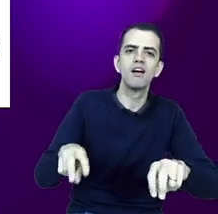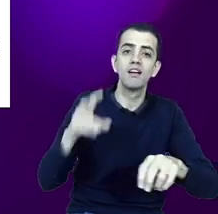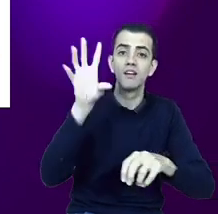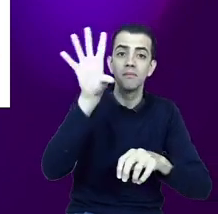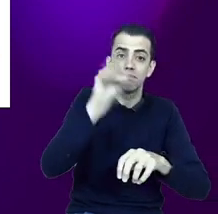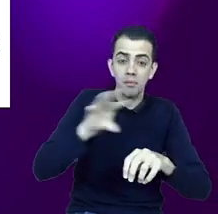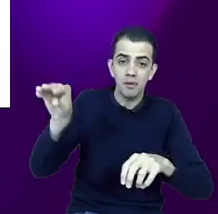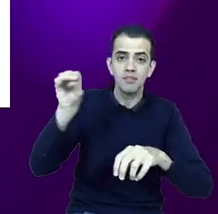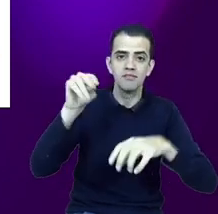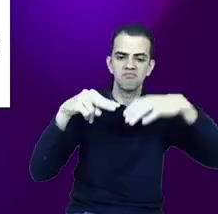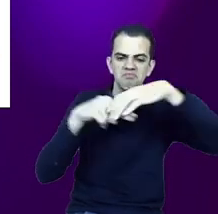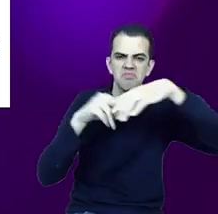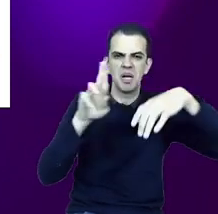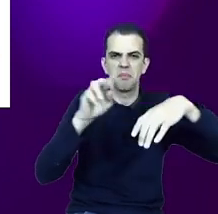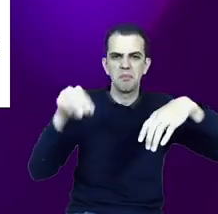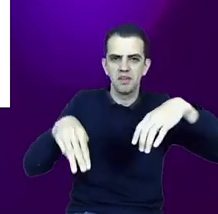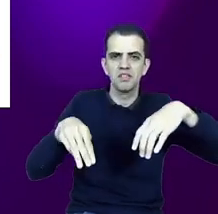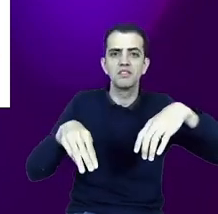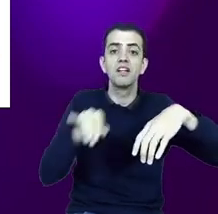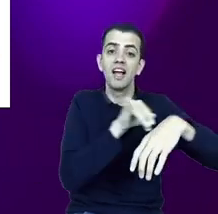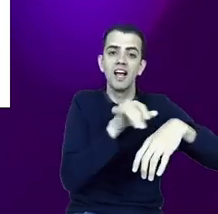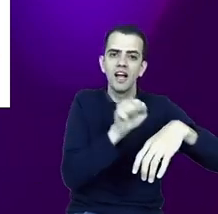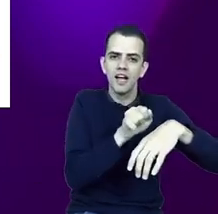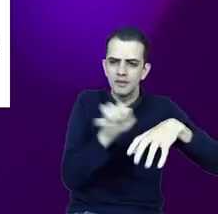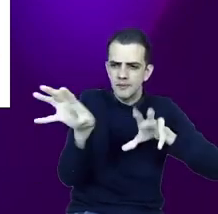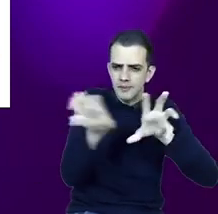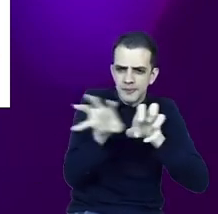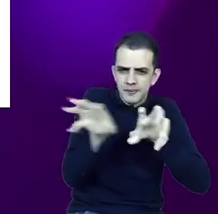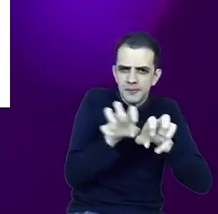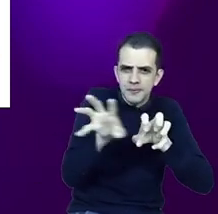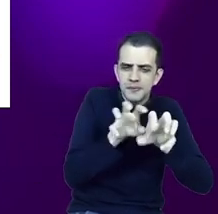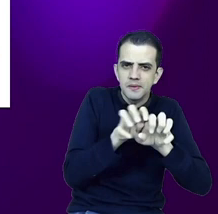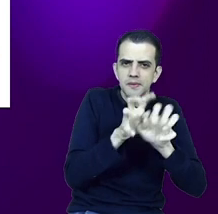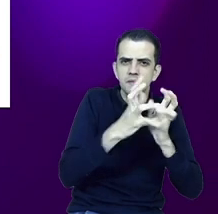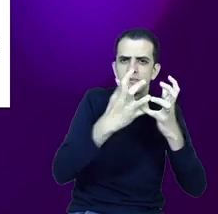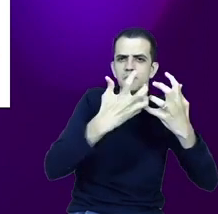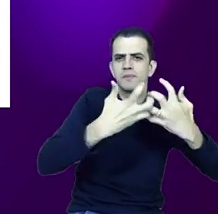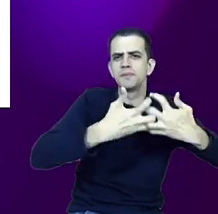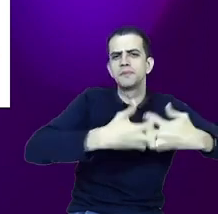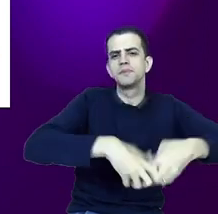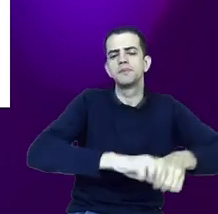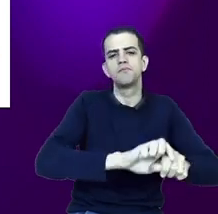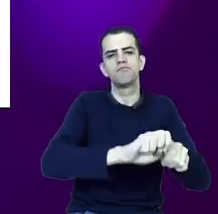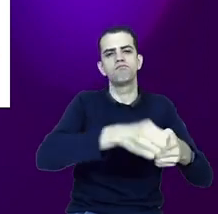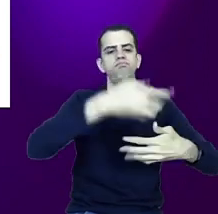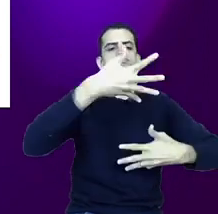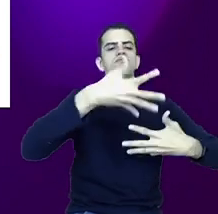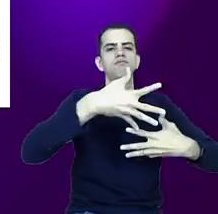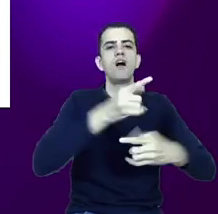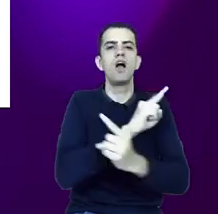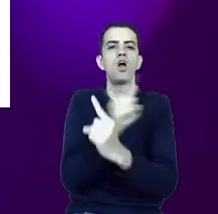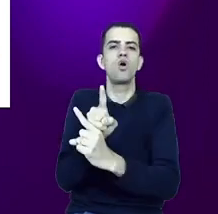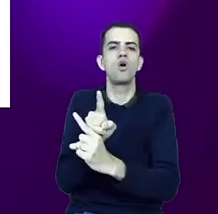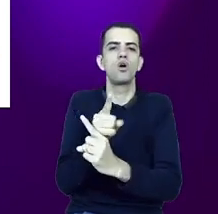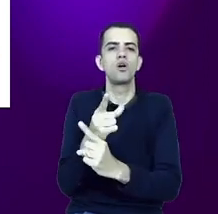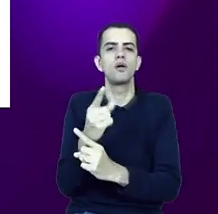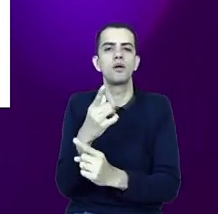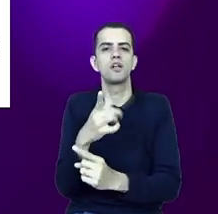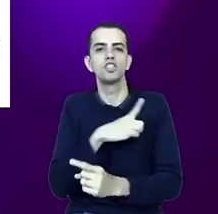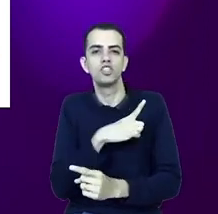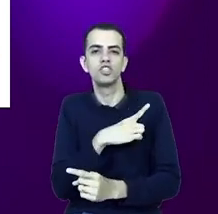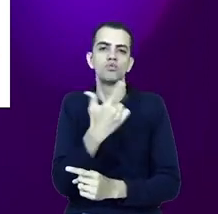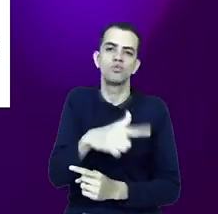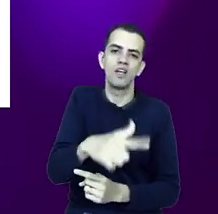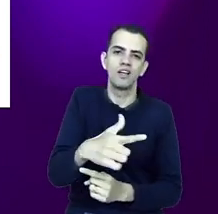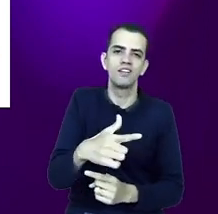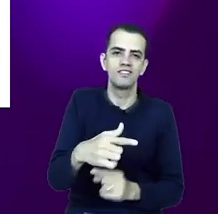por inteligência artificial e ser assim capaz de definir a presença desses marcadores com uma grande acurácia, no sentido de,